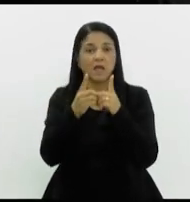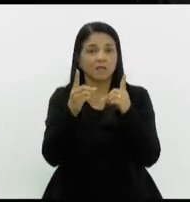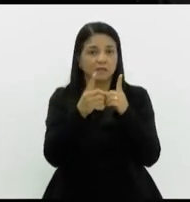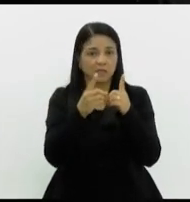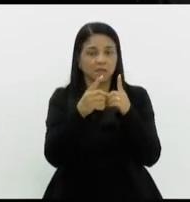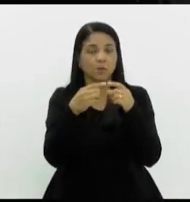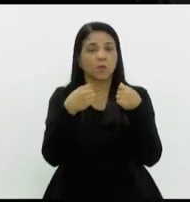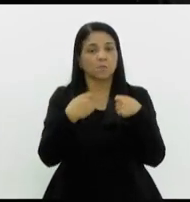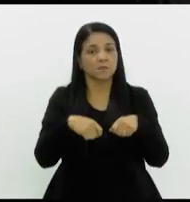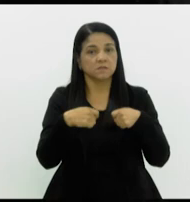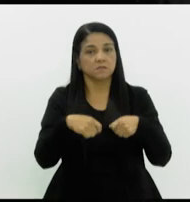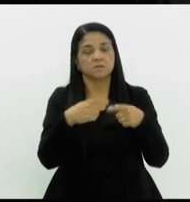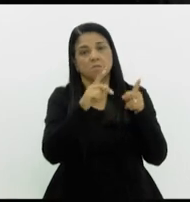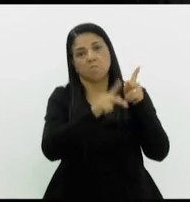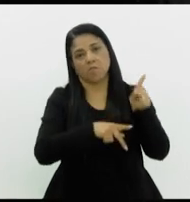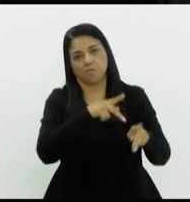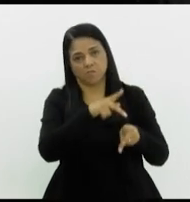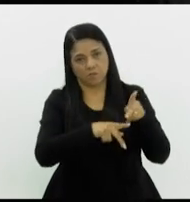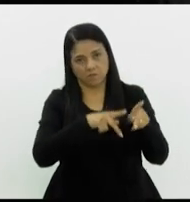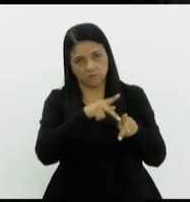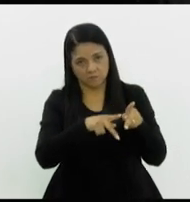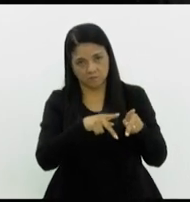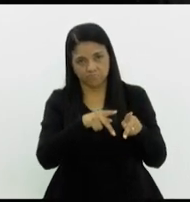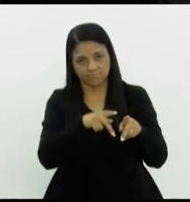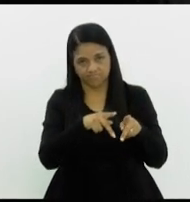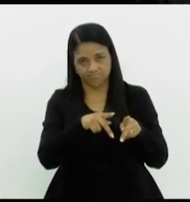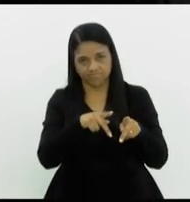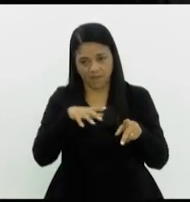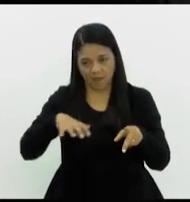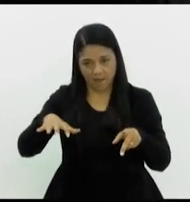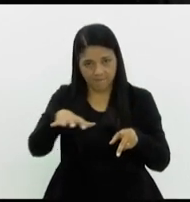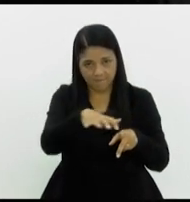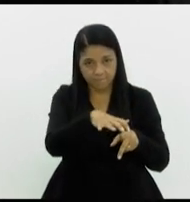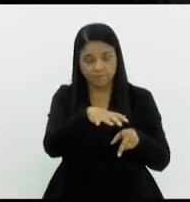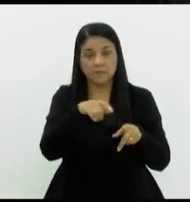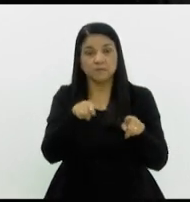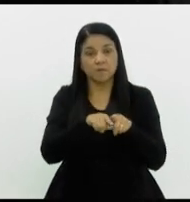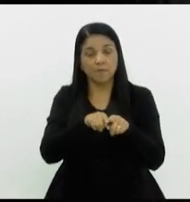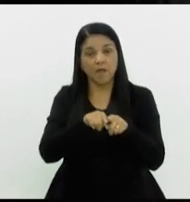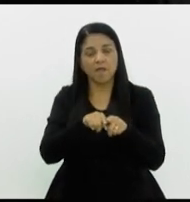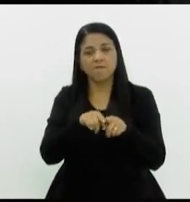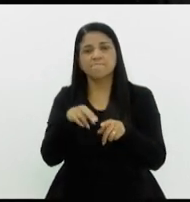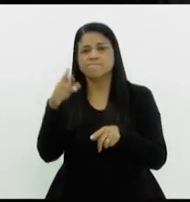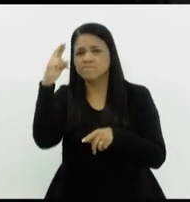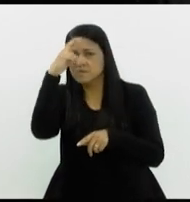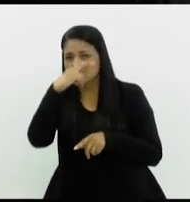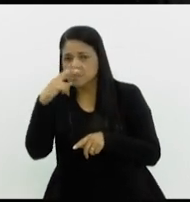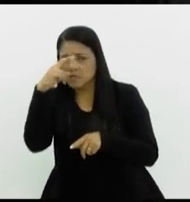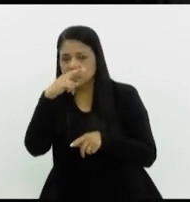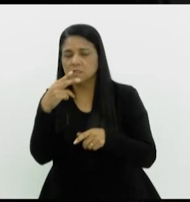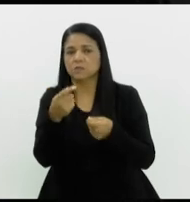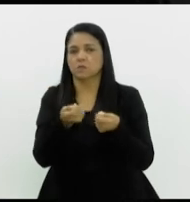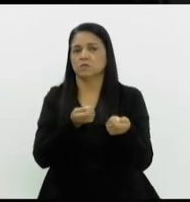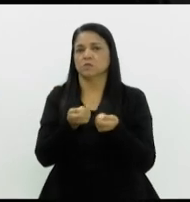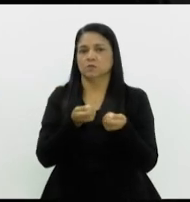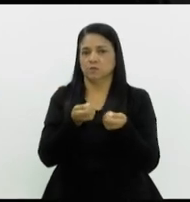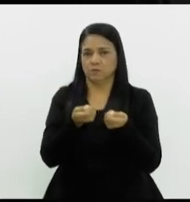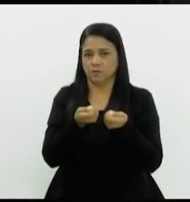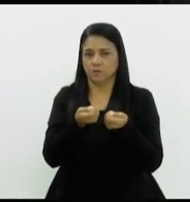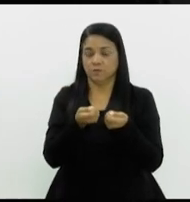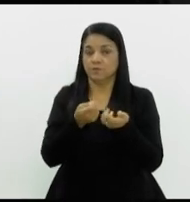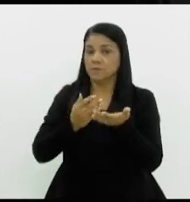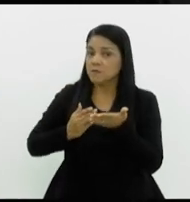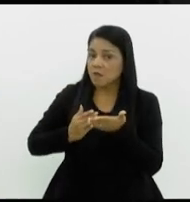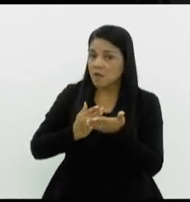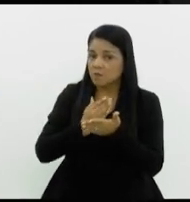às necessidades da população, além de prever mecanismos de fiscalização e controle. A